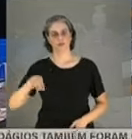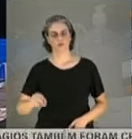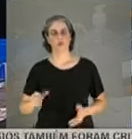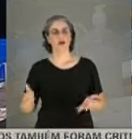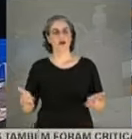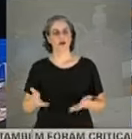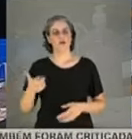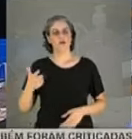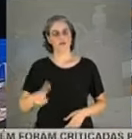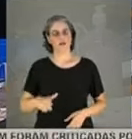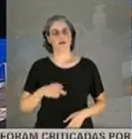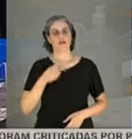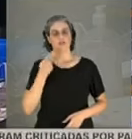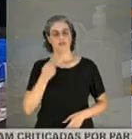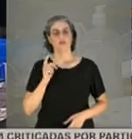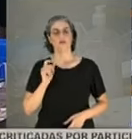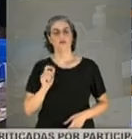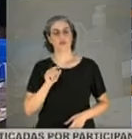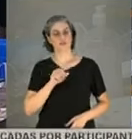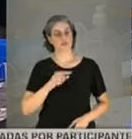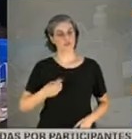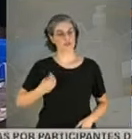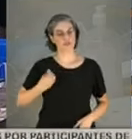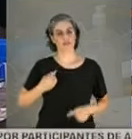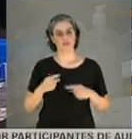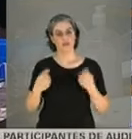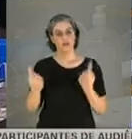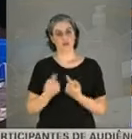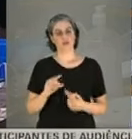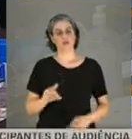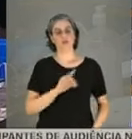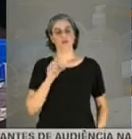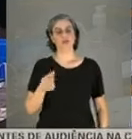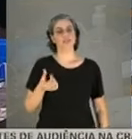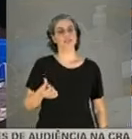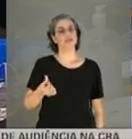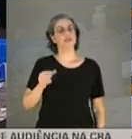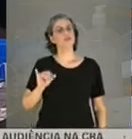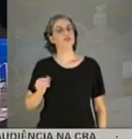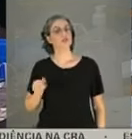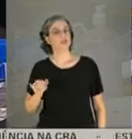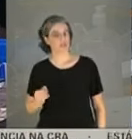O senhor esteve em na reunião do dia 6 de janeiro,